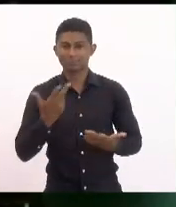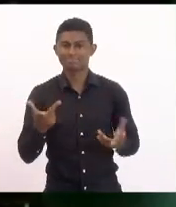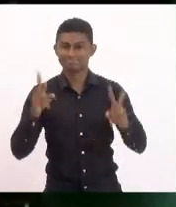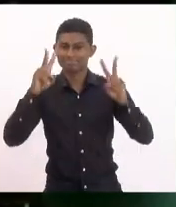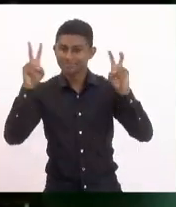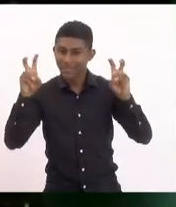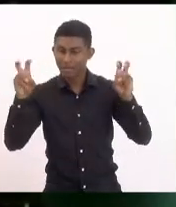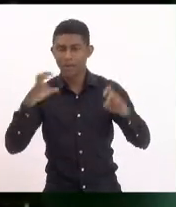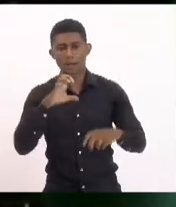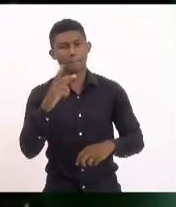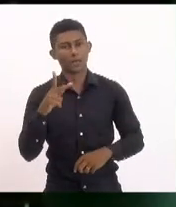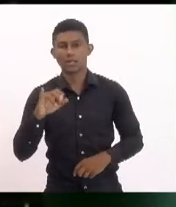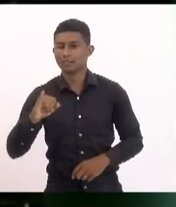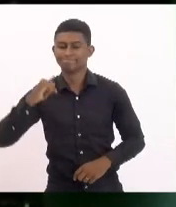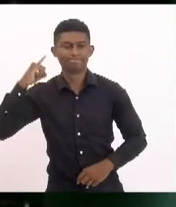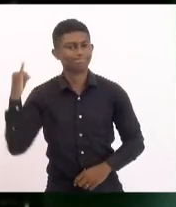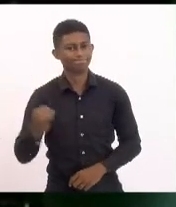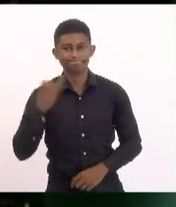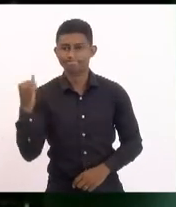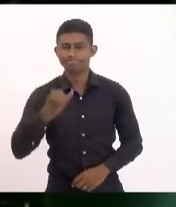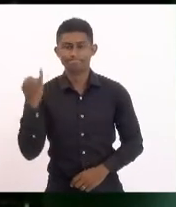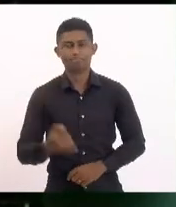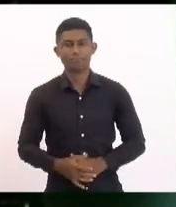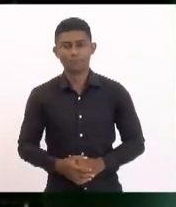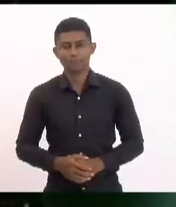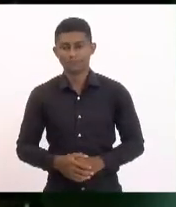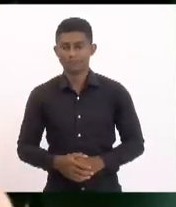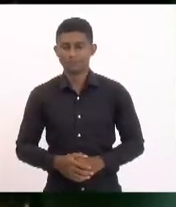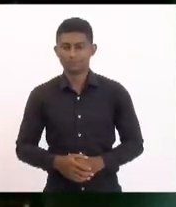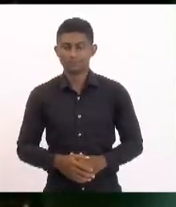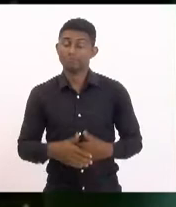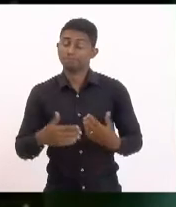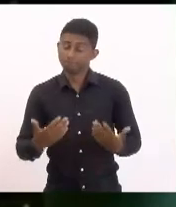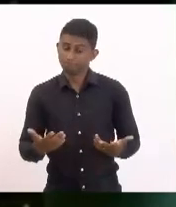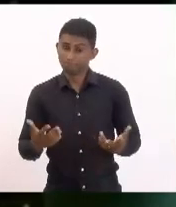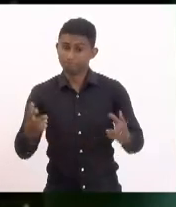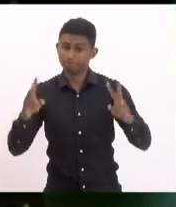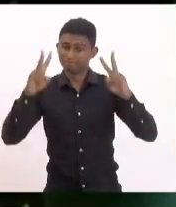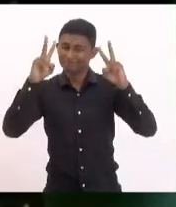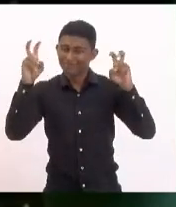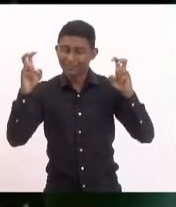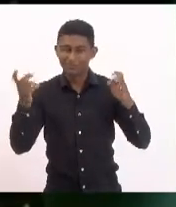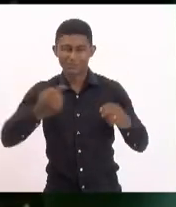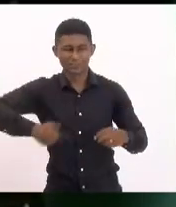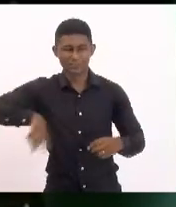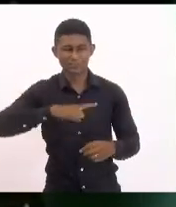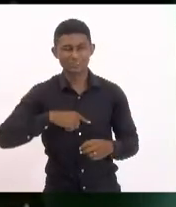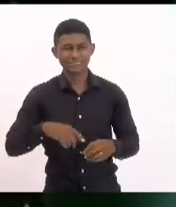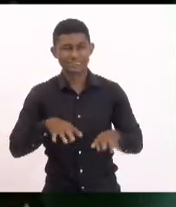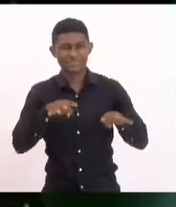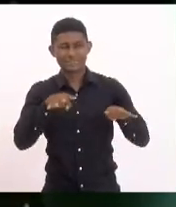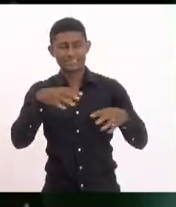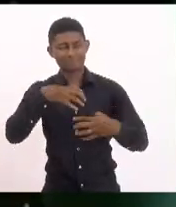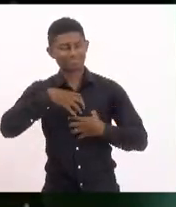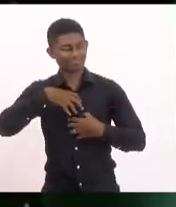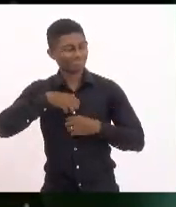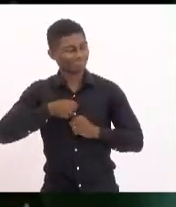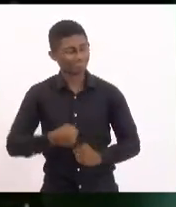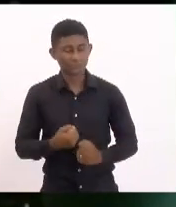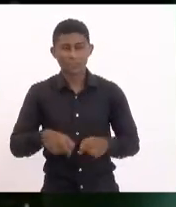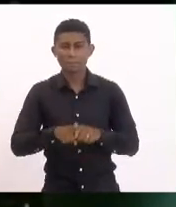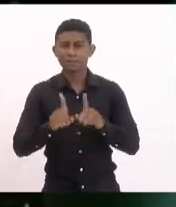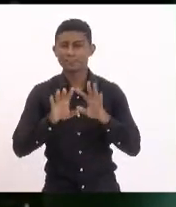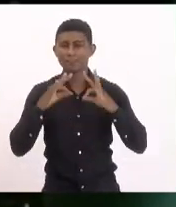CPI importante, relevante, diante de um tema tão doloroso, né, para essas famílias que não sabem onde estão